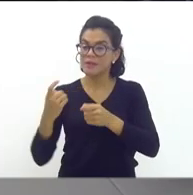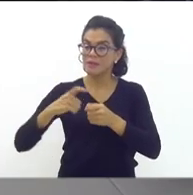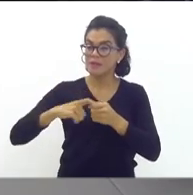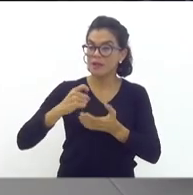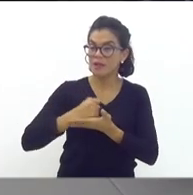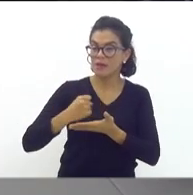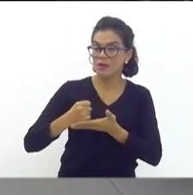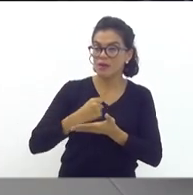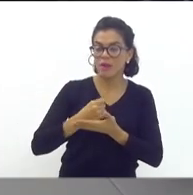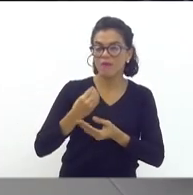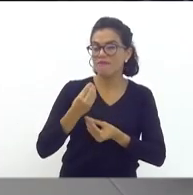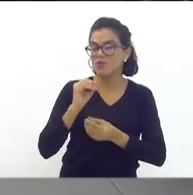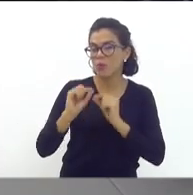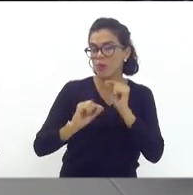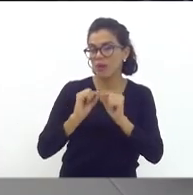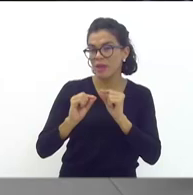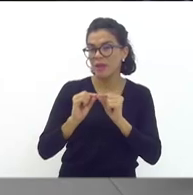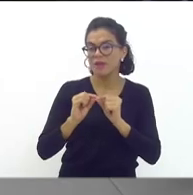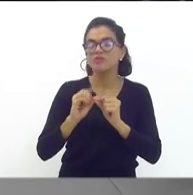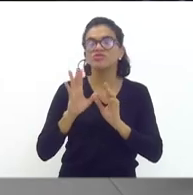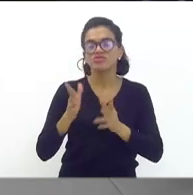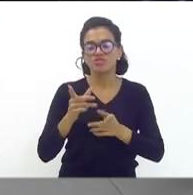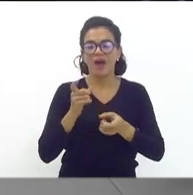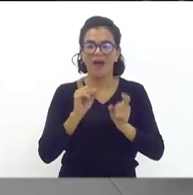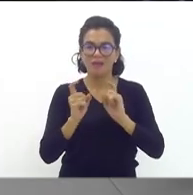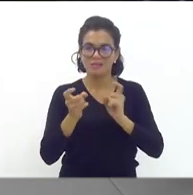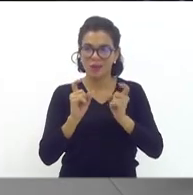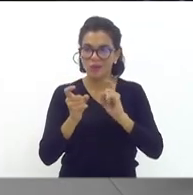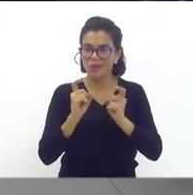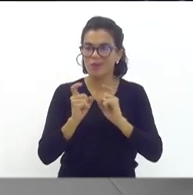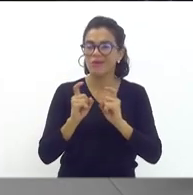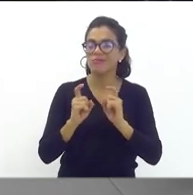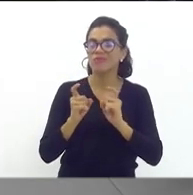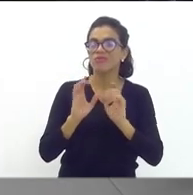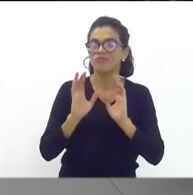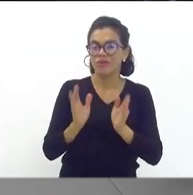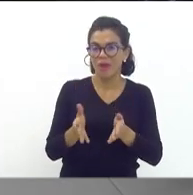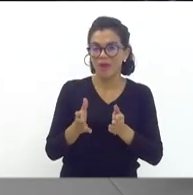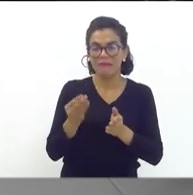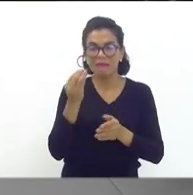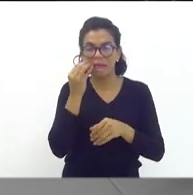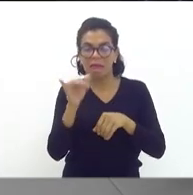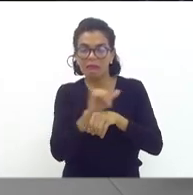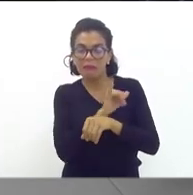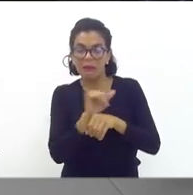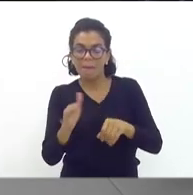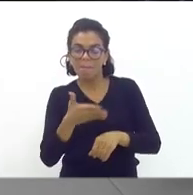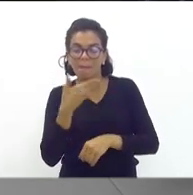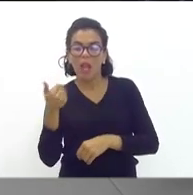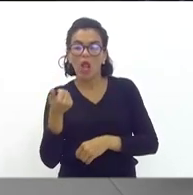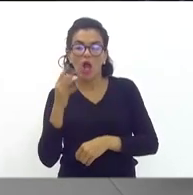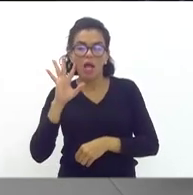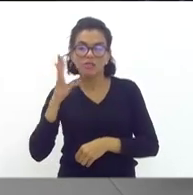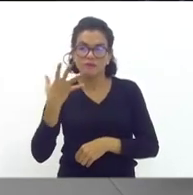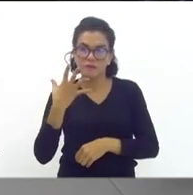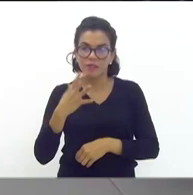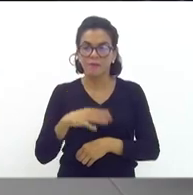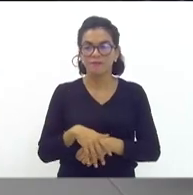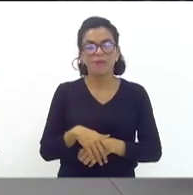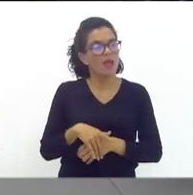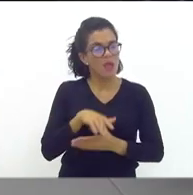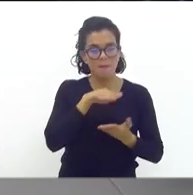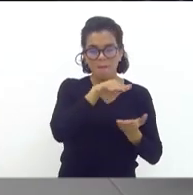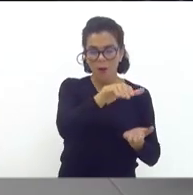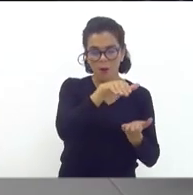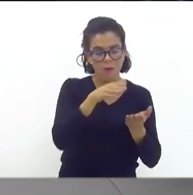andar a gente já se reuniu a gente tá vendo uma melhor forma de conseguir soltar esses processos em bloco